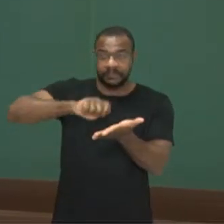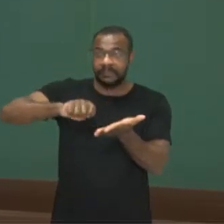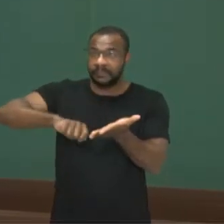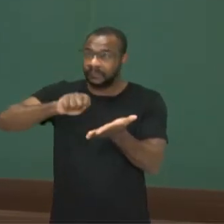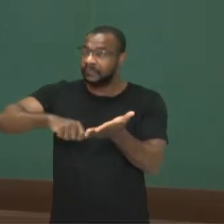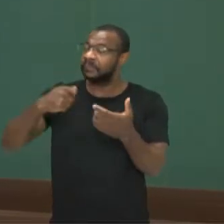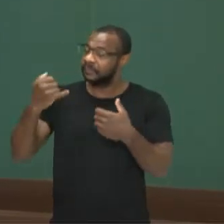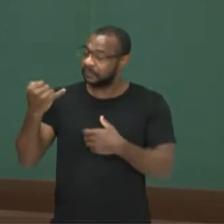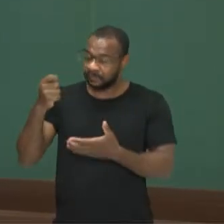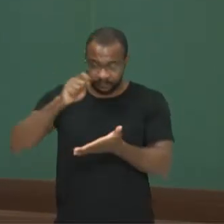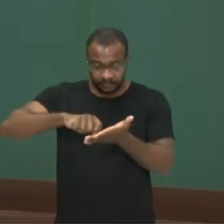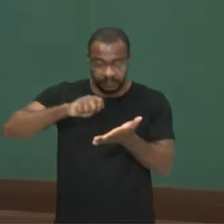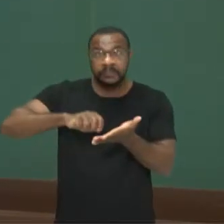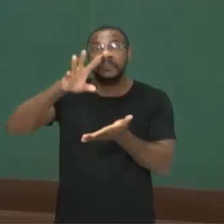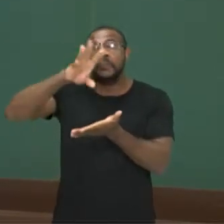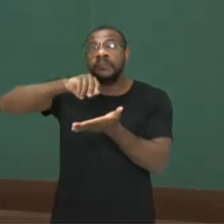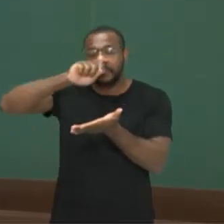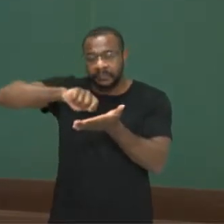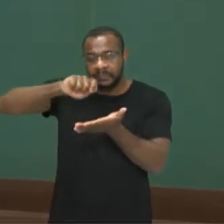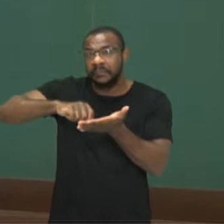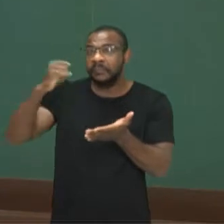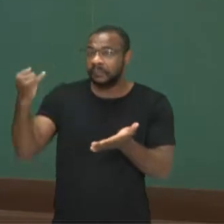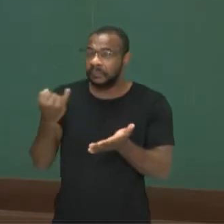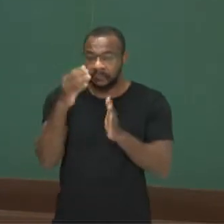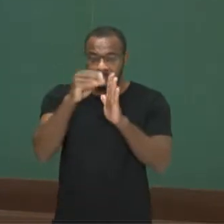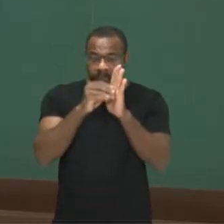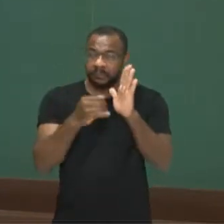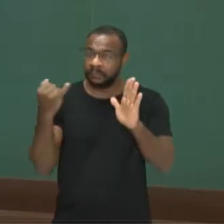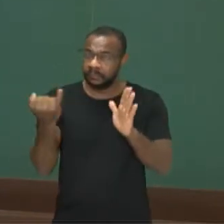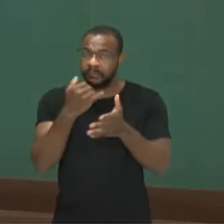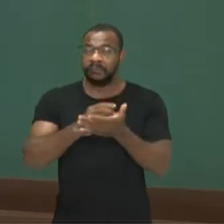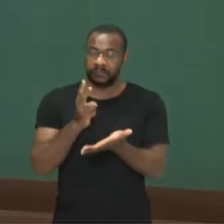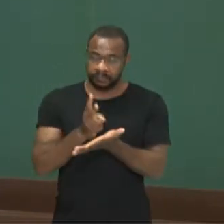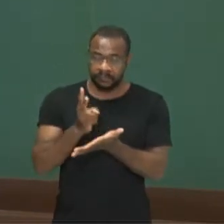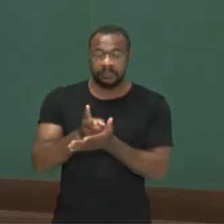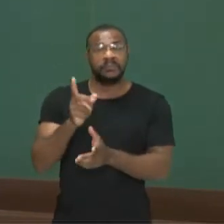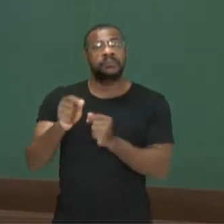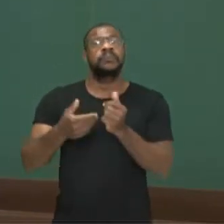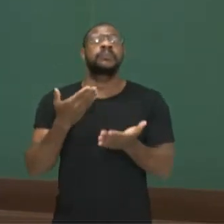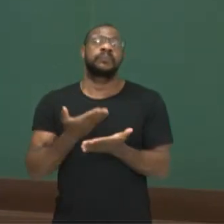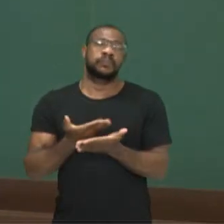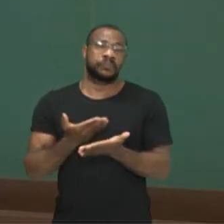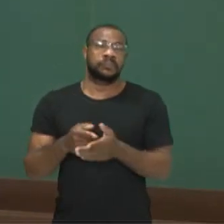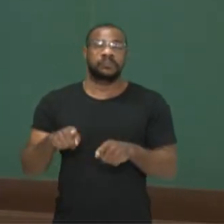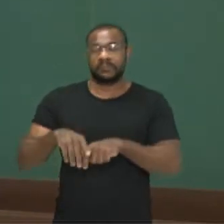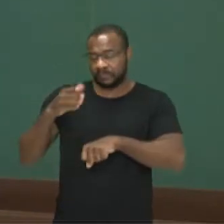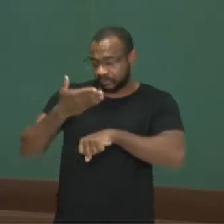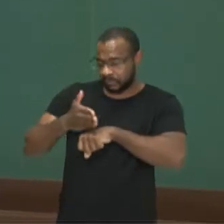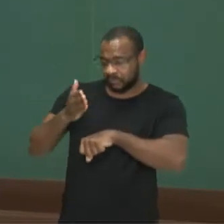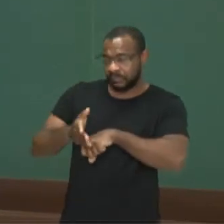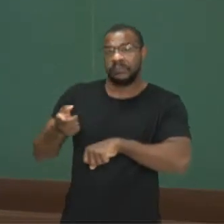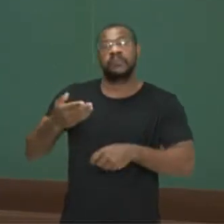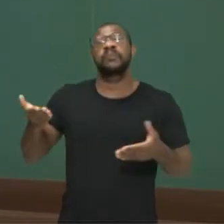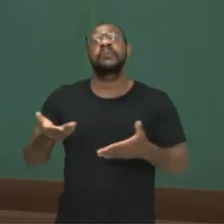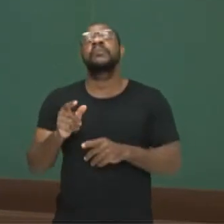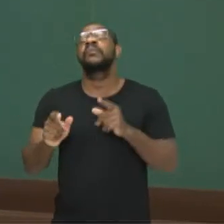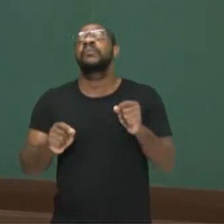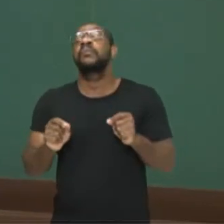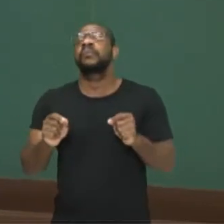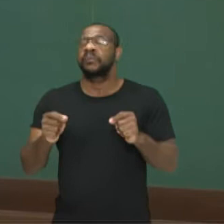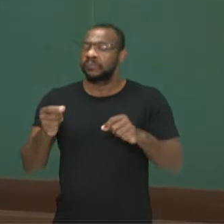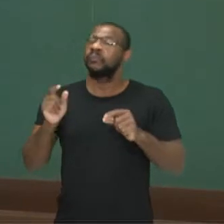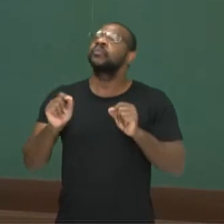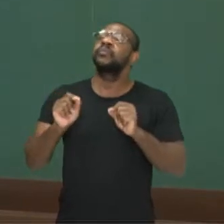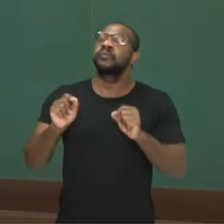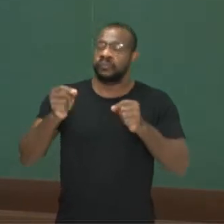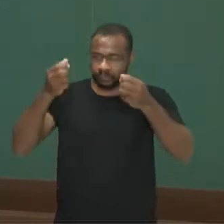para que você possa refletir melhor sobre isso, dar continuidade a essa aula e praticar muito do que nós vamos conversar